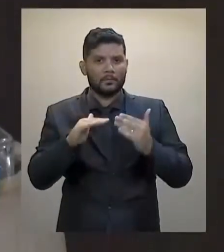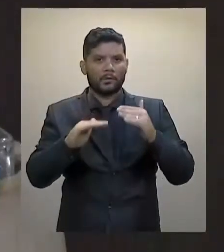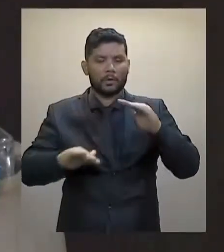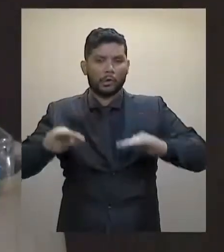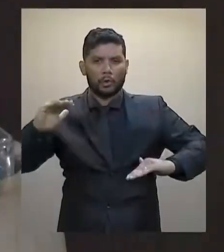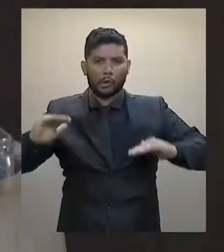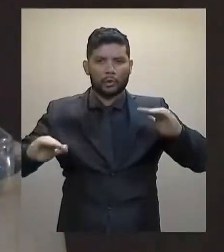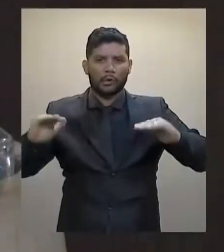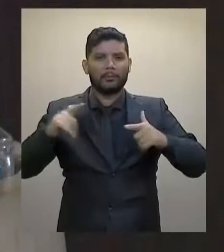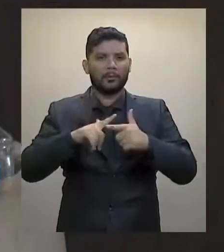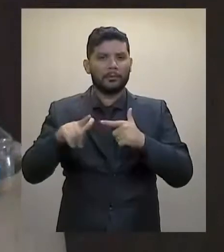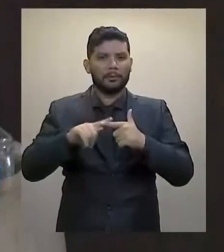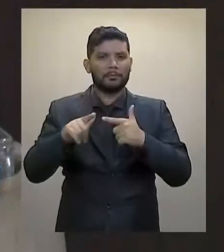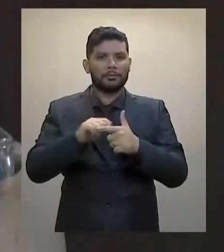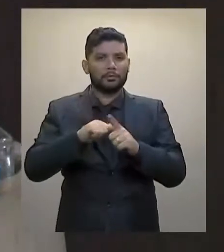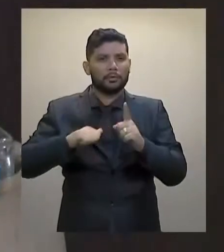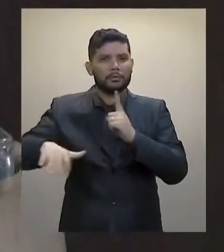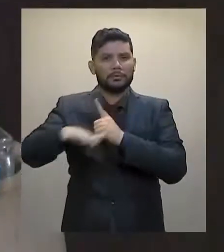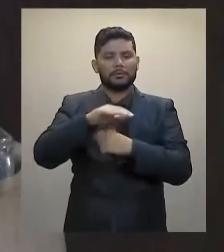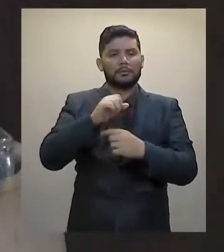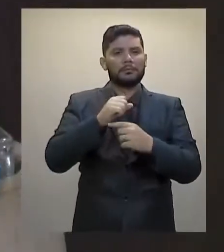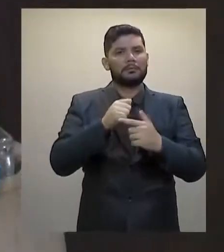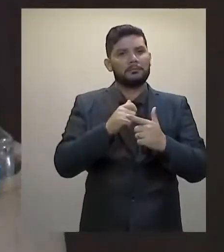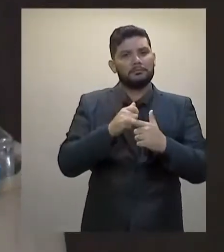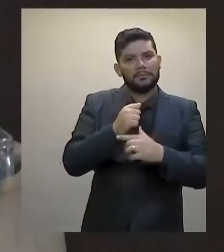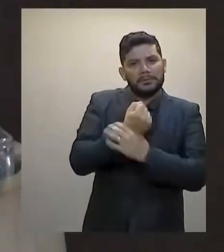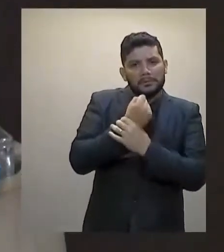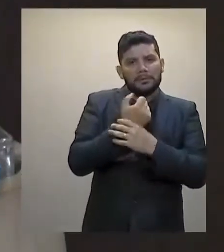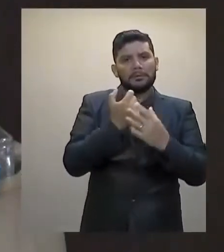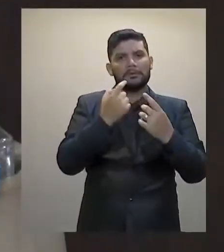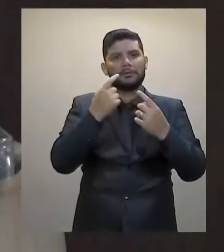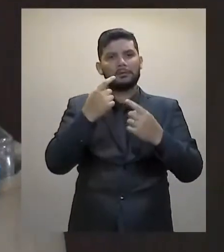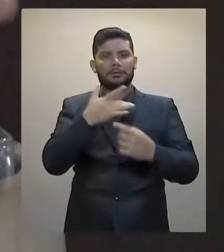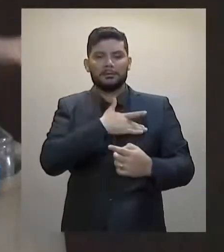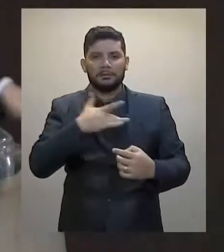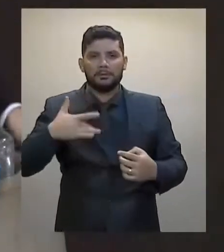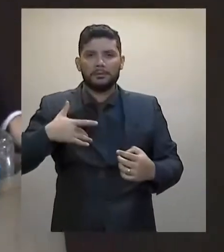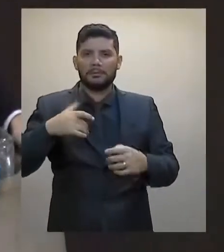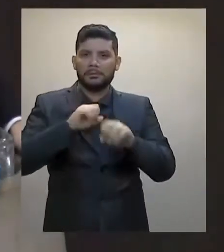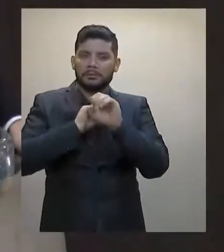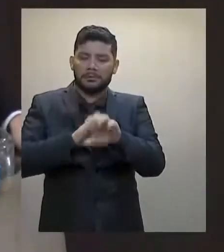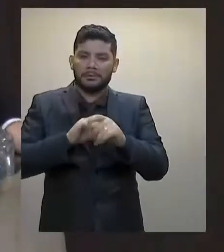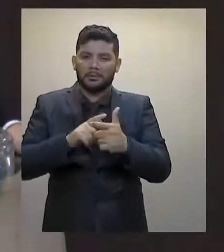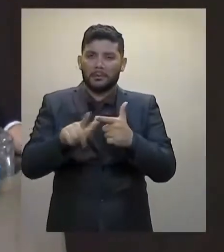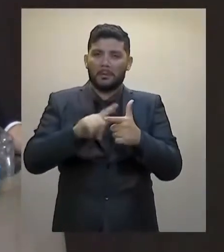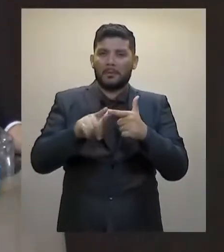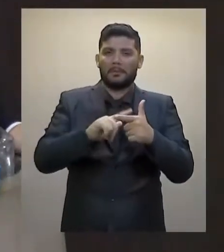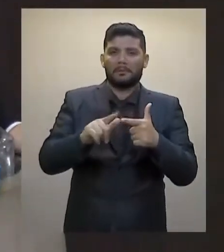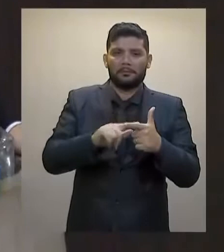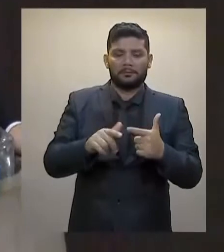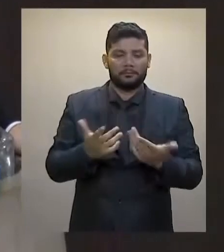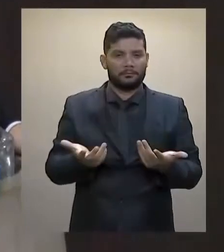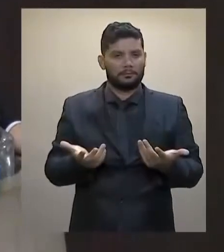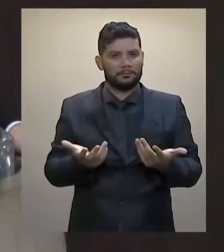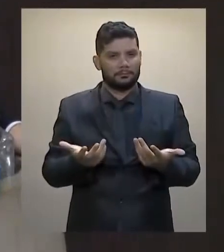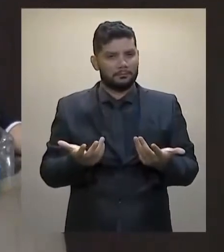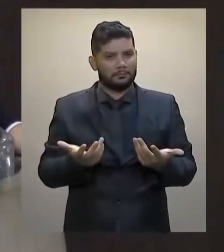problemas sociais, problemas de segurança, saúde e educação. E aí, o servidor